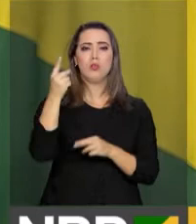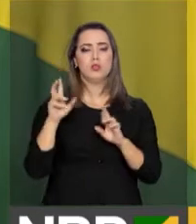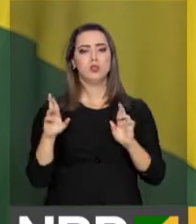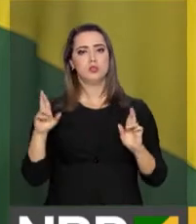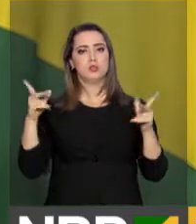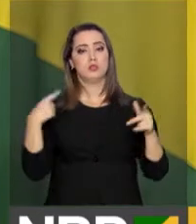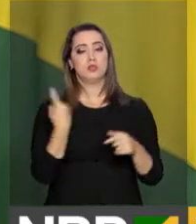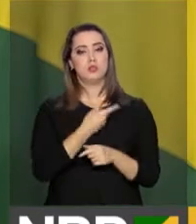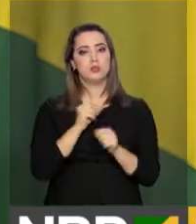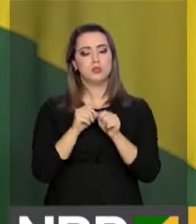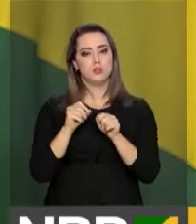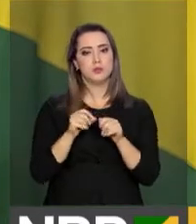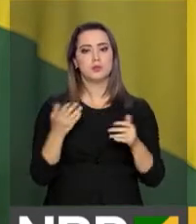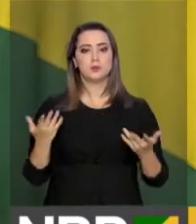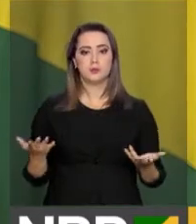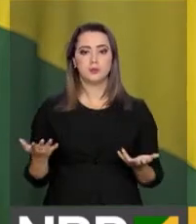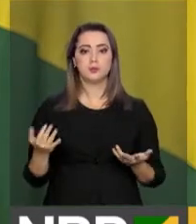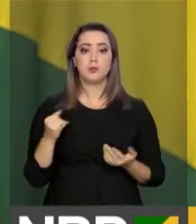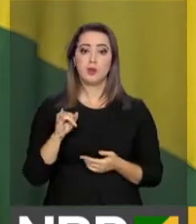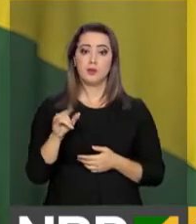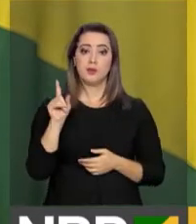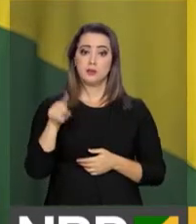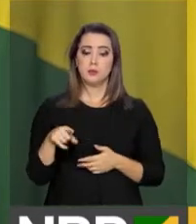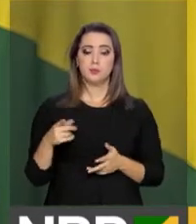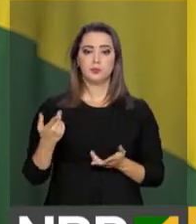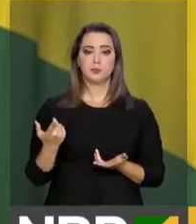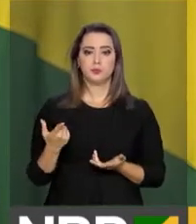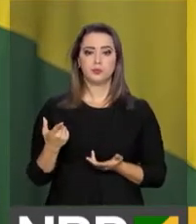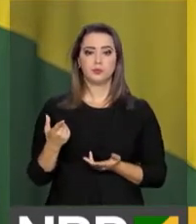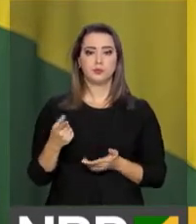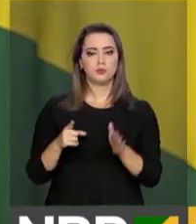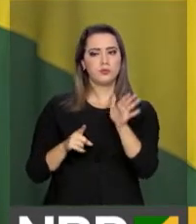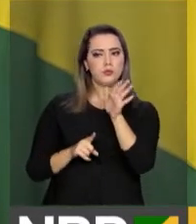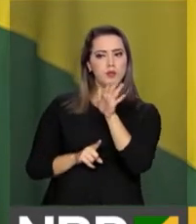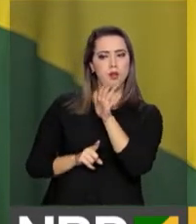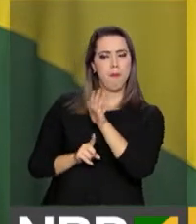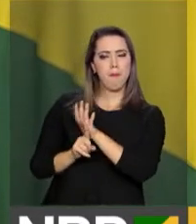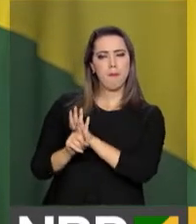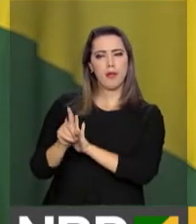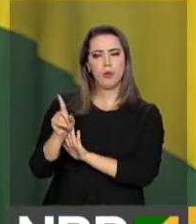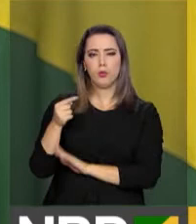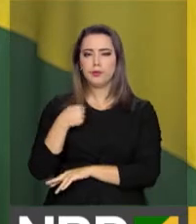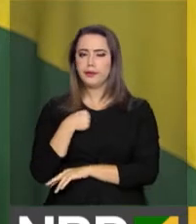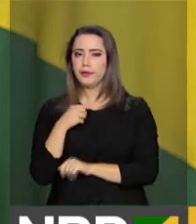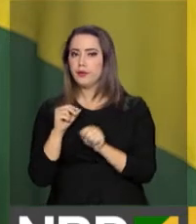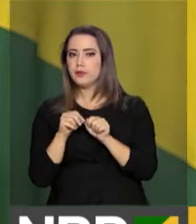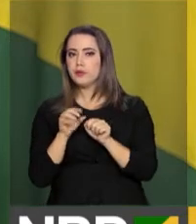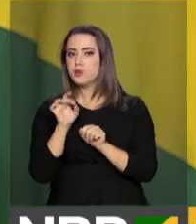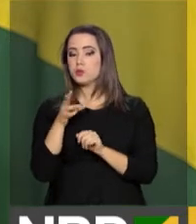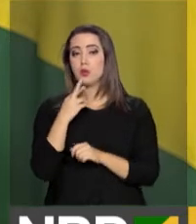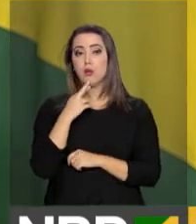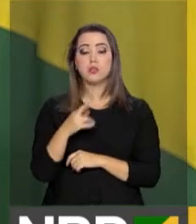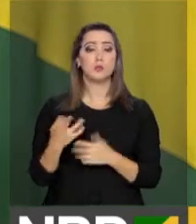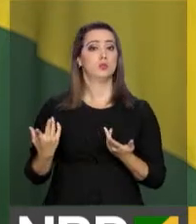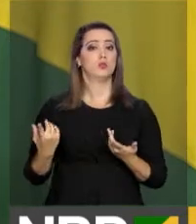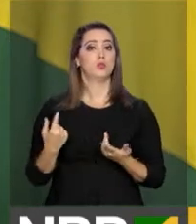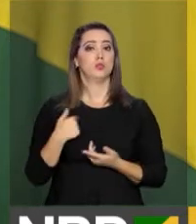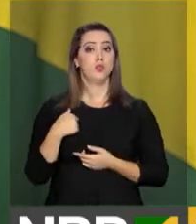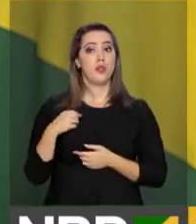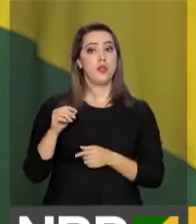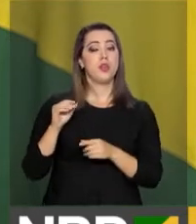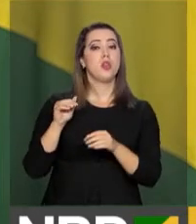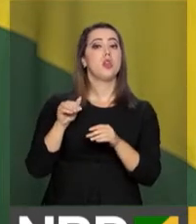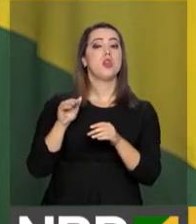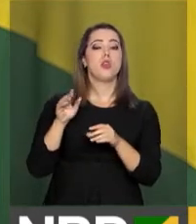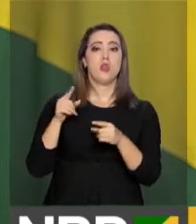nós estamos fazendo ora bem se é assim a pergunta que inicialmente eu fiz só se pode responder eu sou a favor